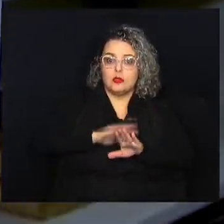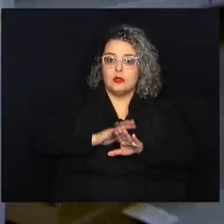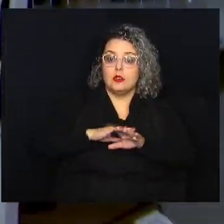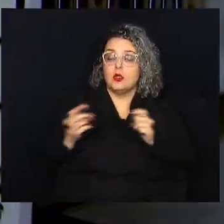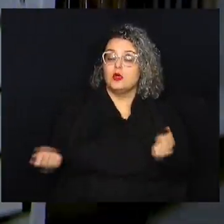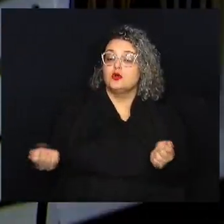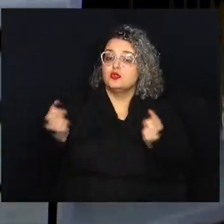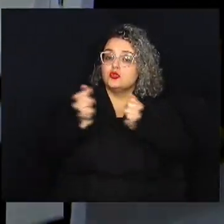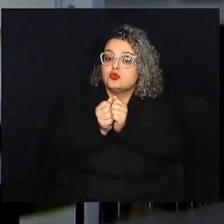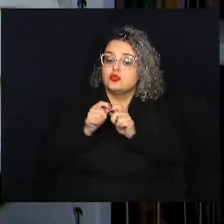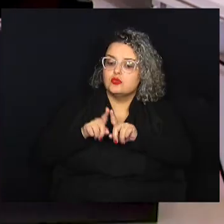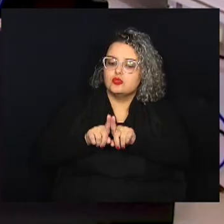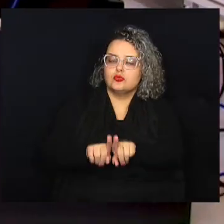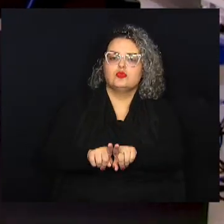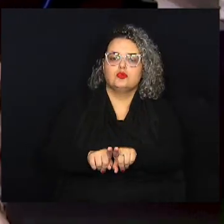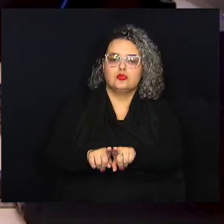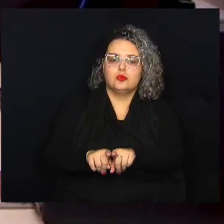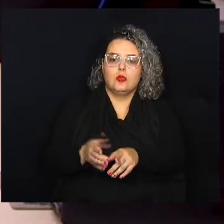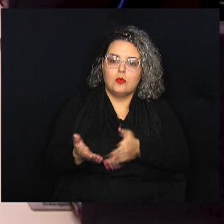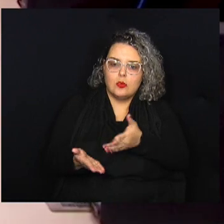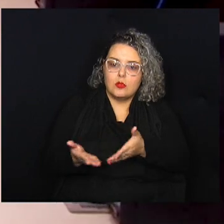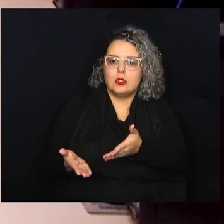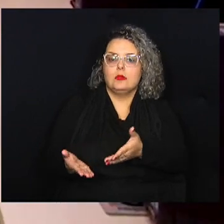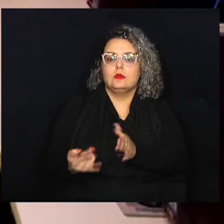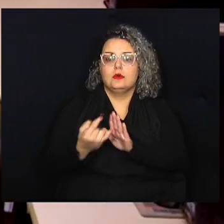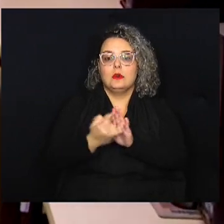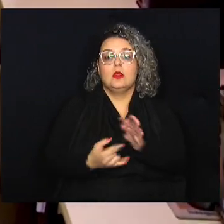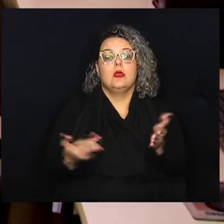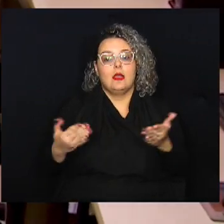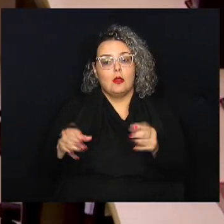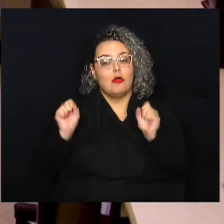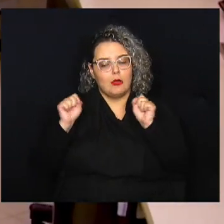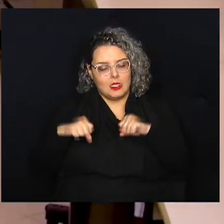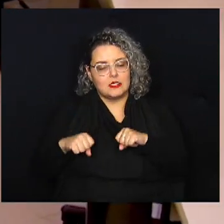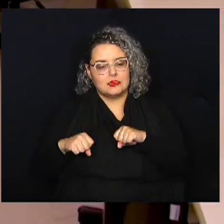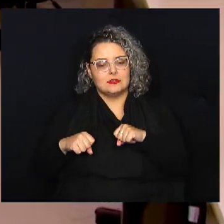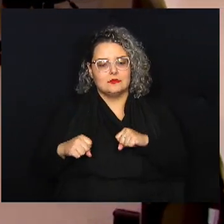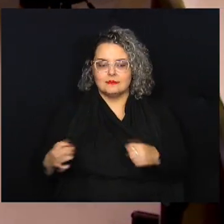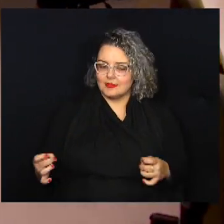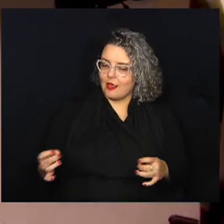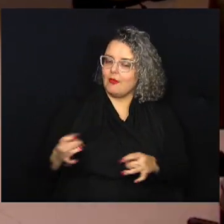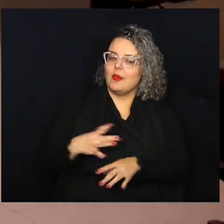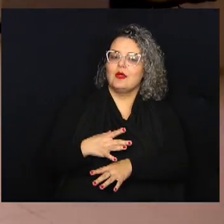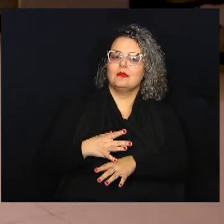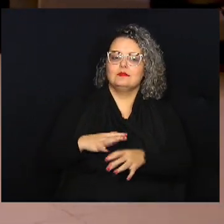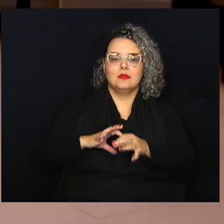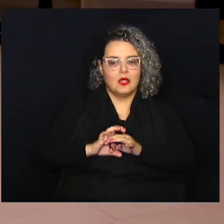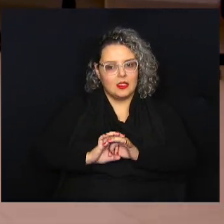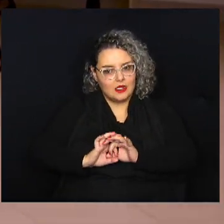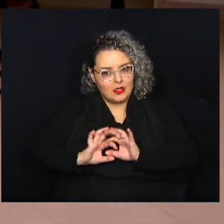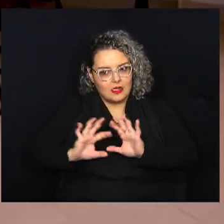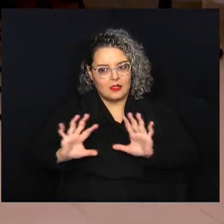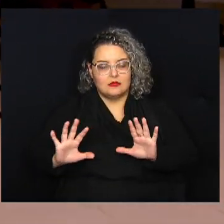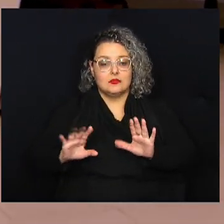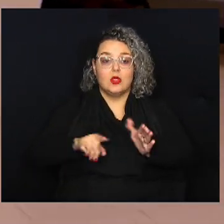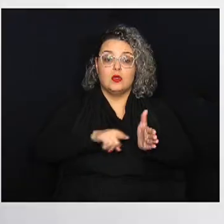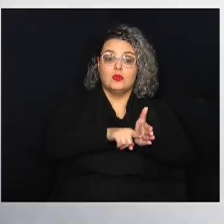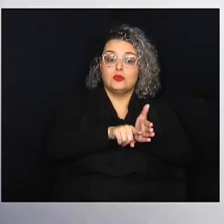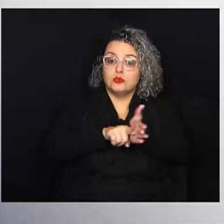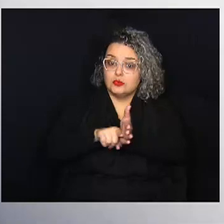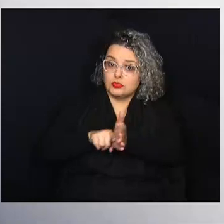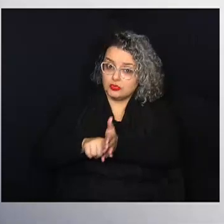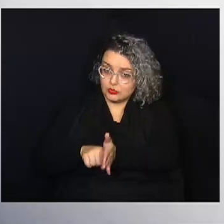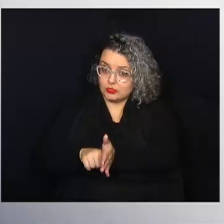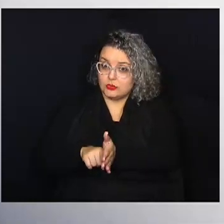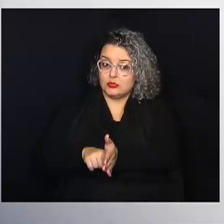da conservação documental. E agora sim, o documento está pronto para ser disponibilizado aos pesquisadores, que